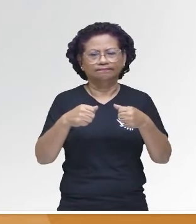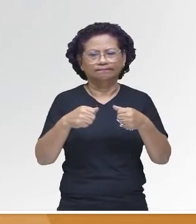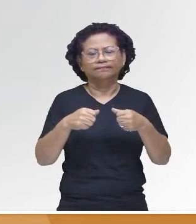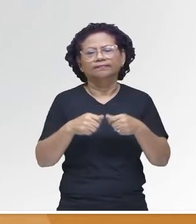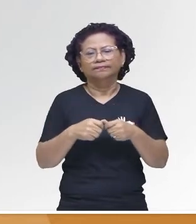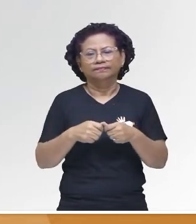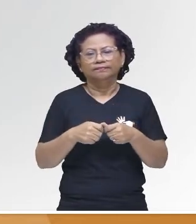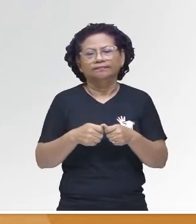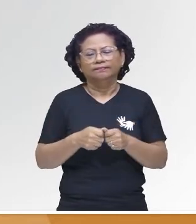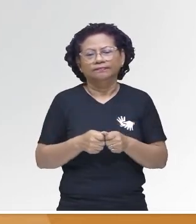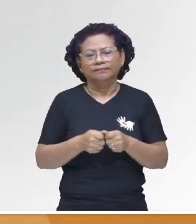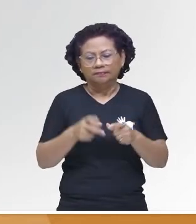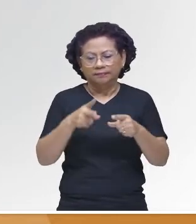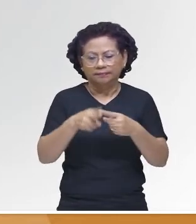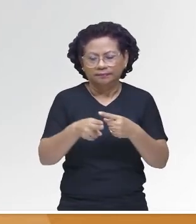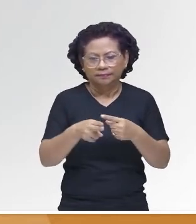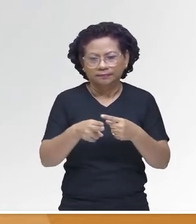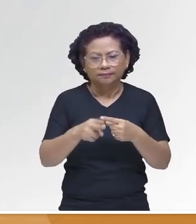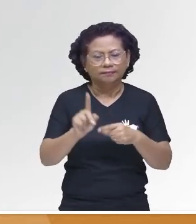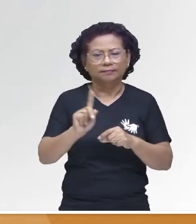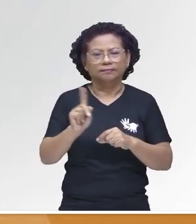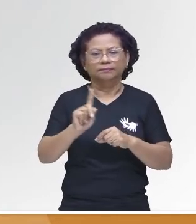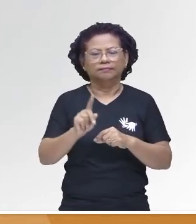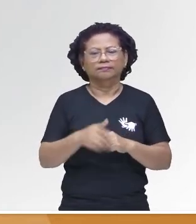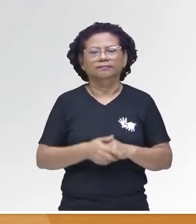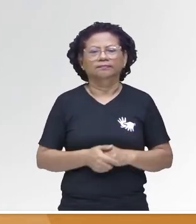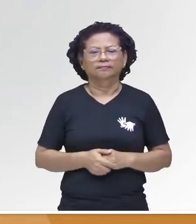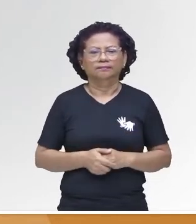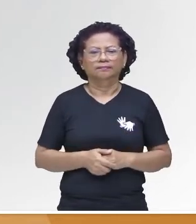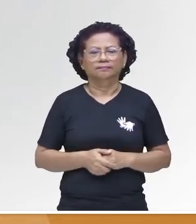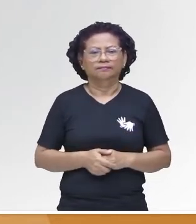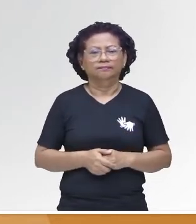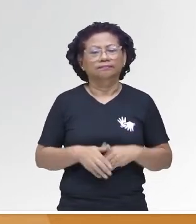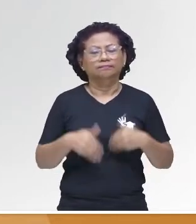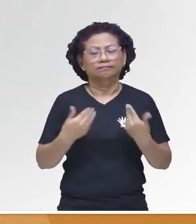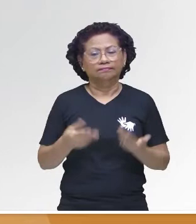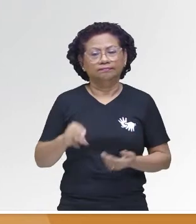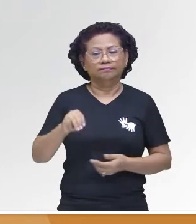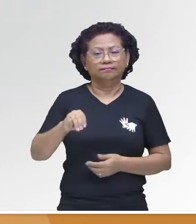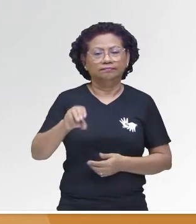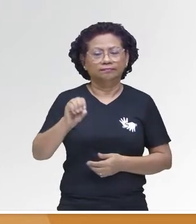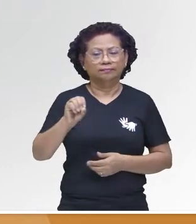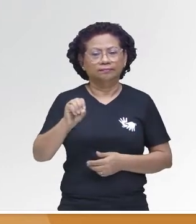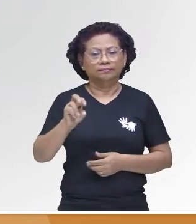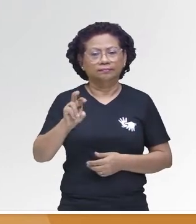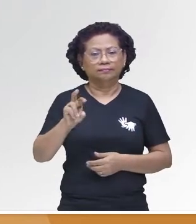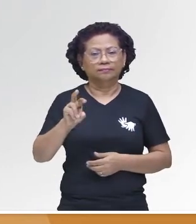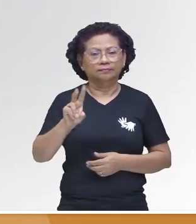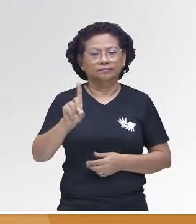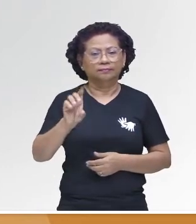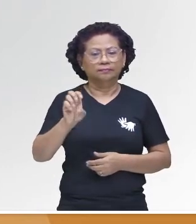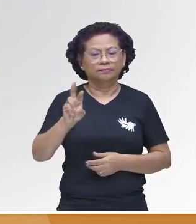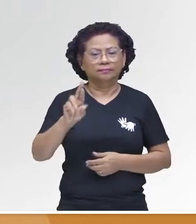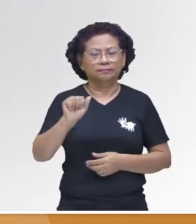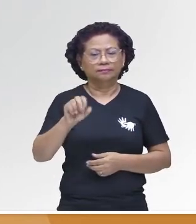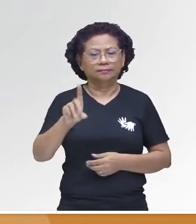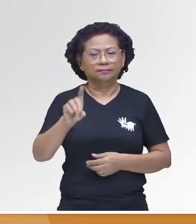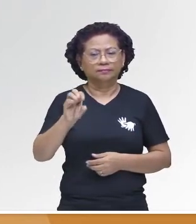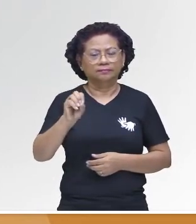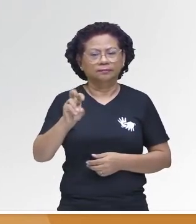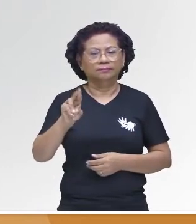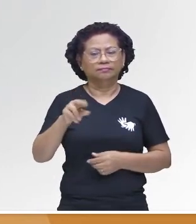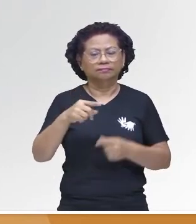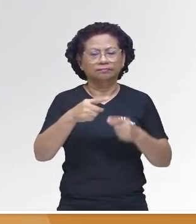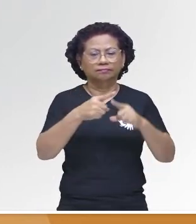direitos do outro. Nesse momento aqui, senhores, o poder moderador ele é deixado de lado, ele é cancelado